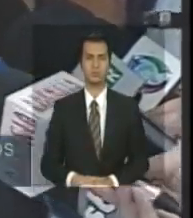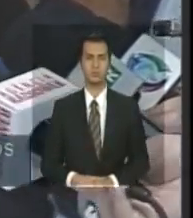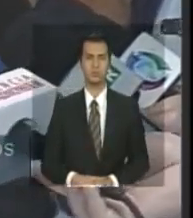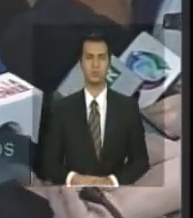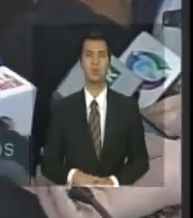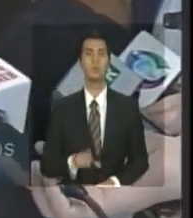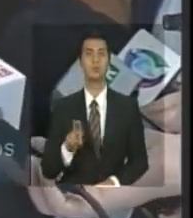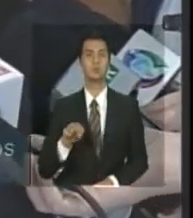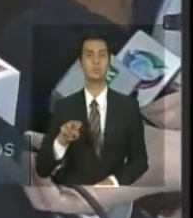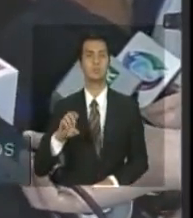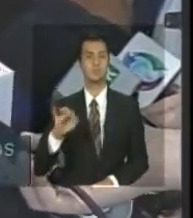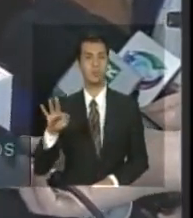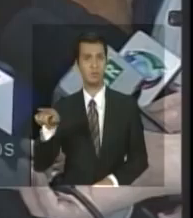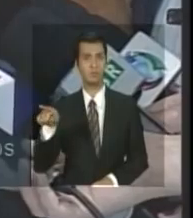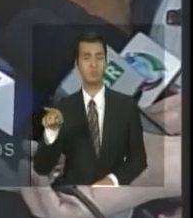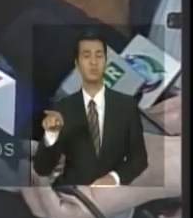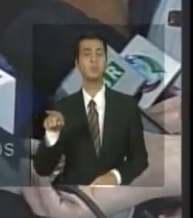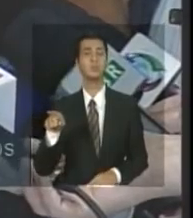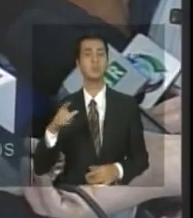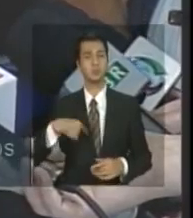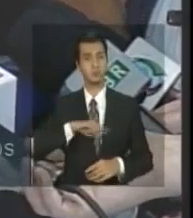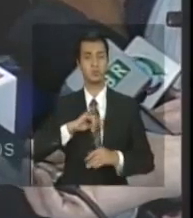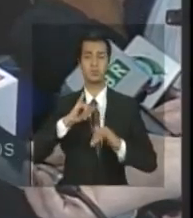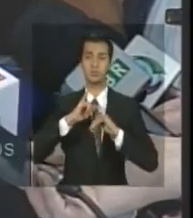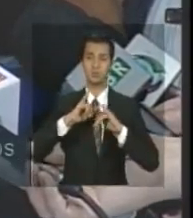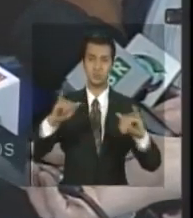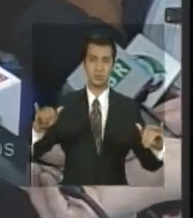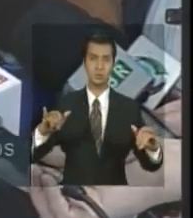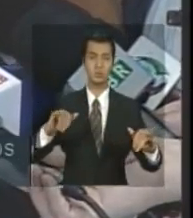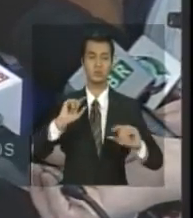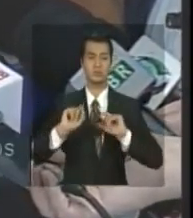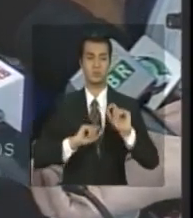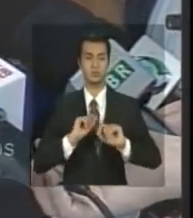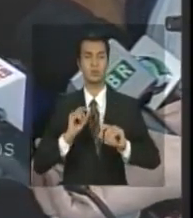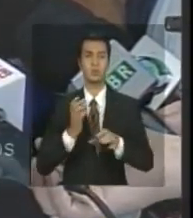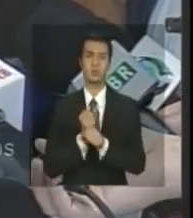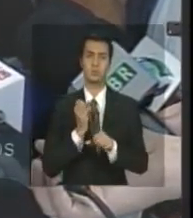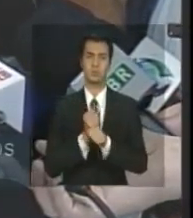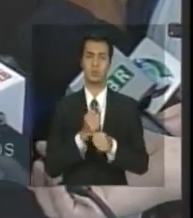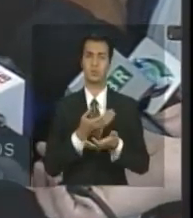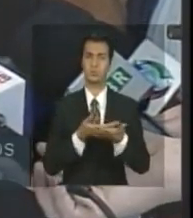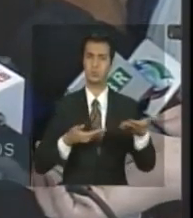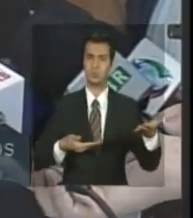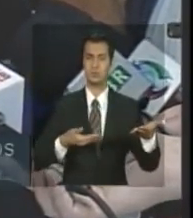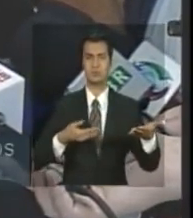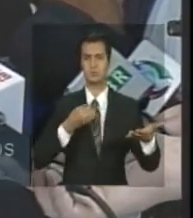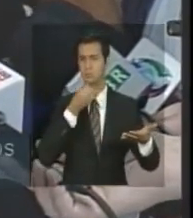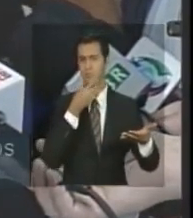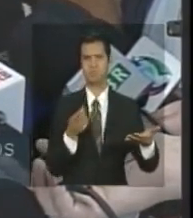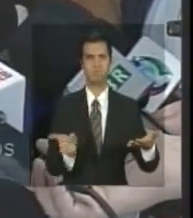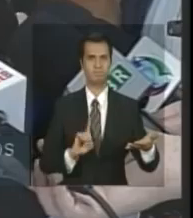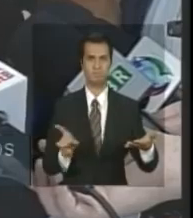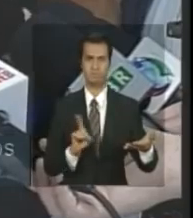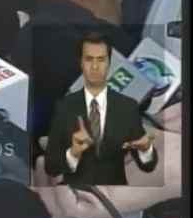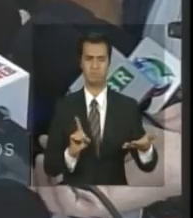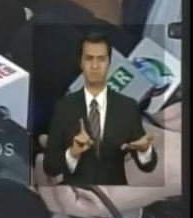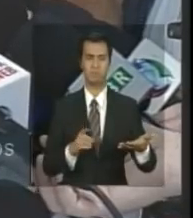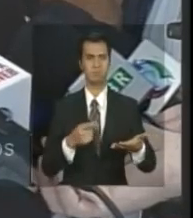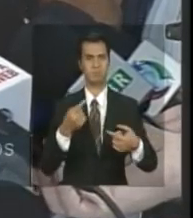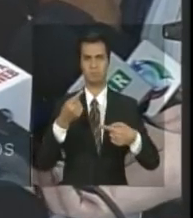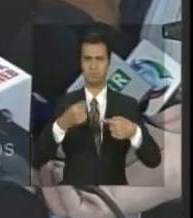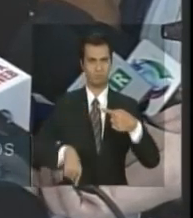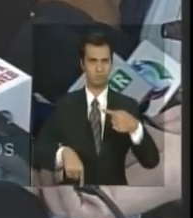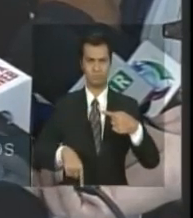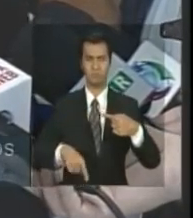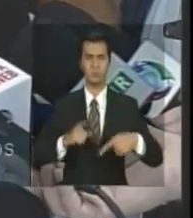números? Não, nós informamos que considerávamos que a conta não era a melhor conta, era uma conta inadequada,